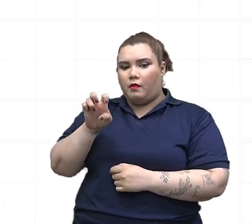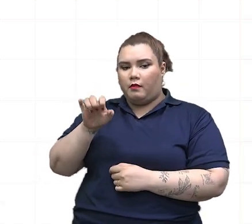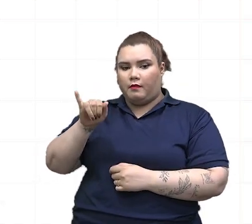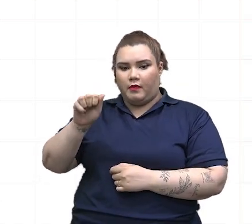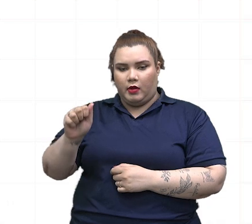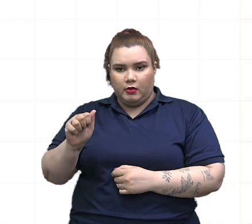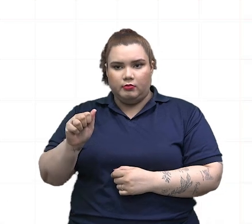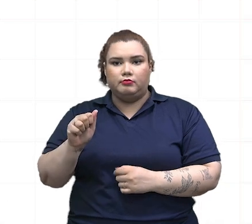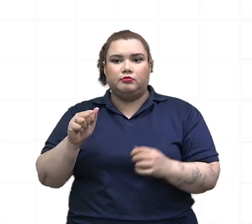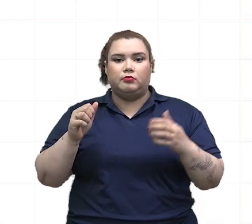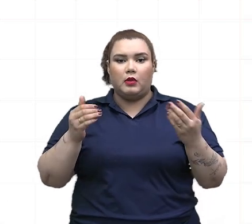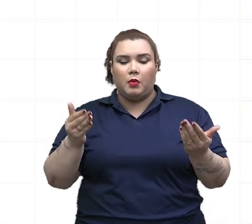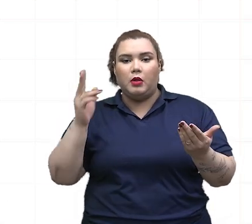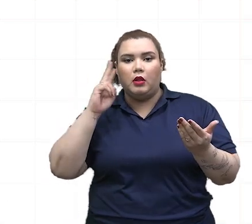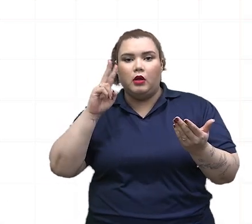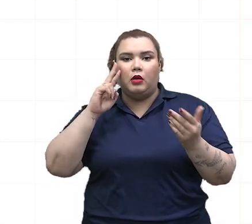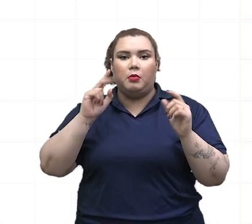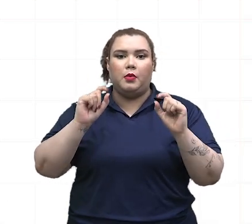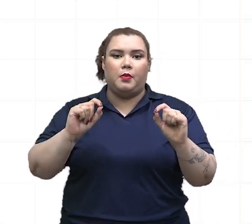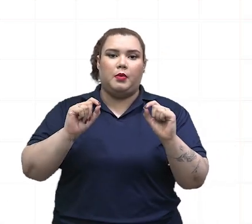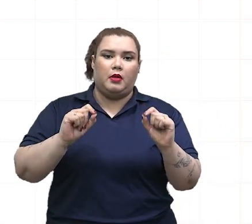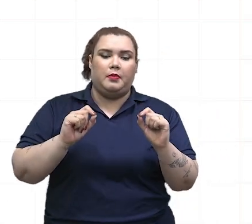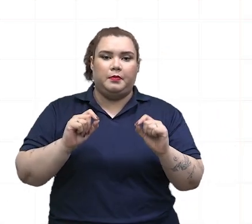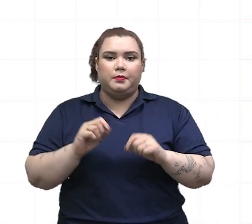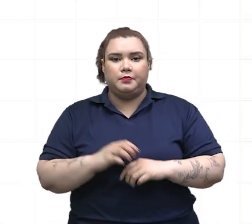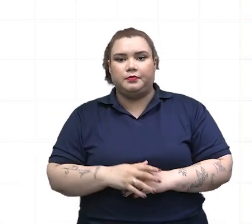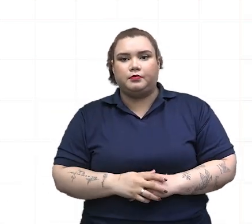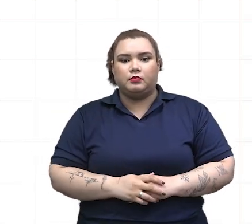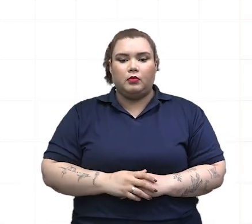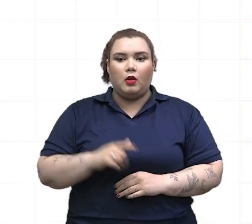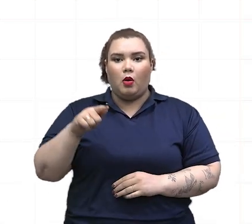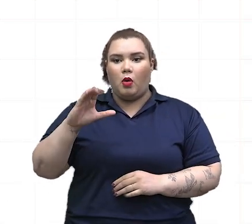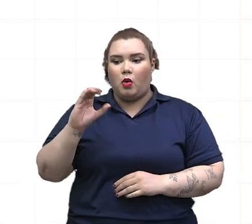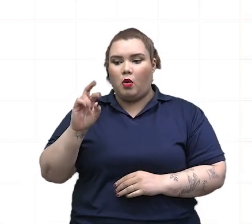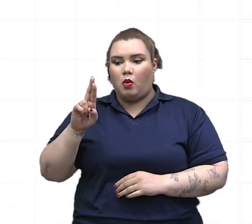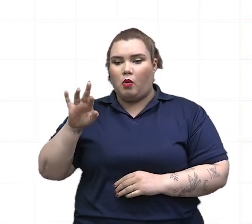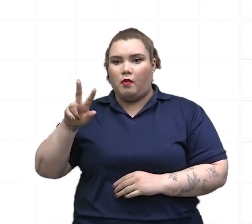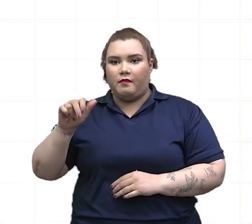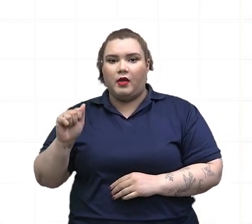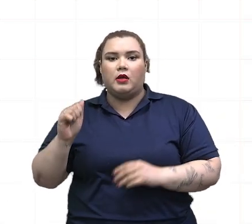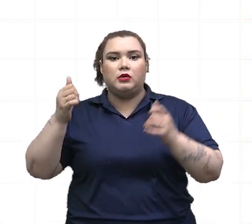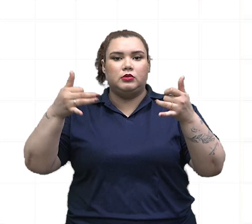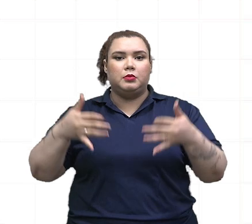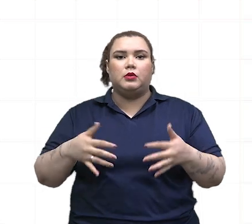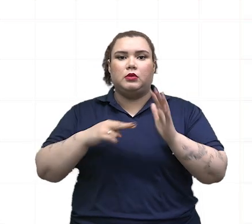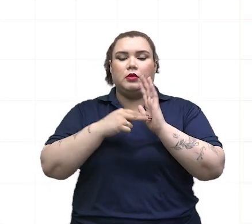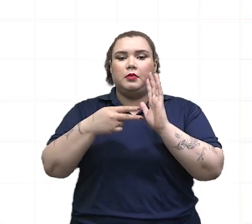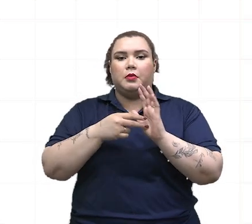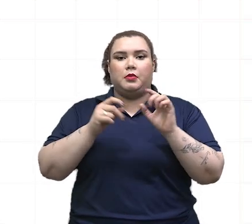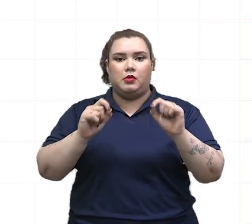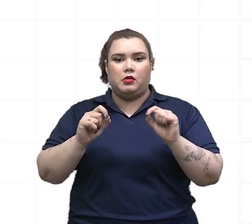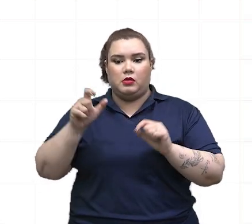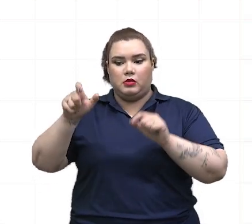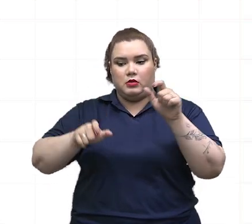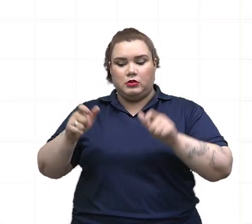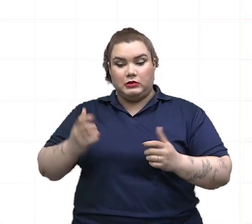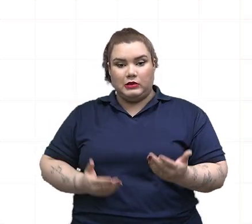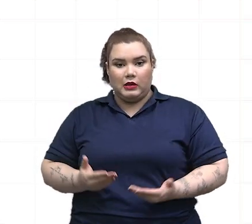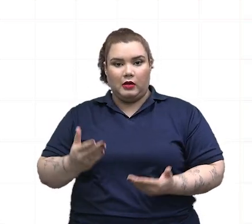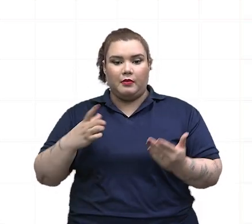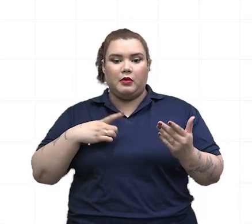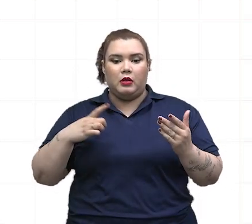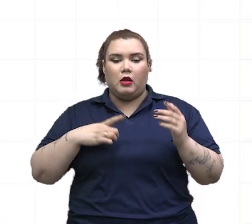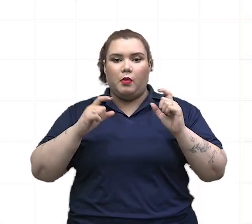lembra, não é mesmo, que os servos, já que eles estão presos, então, a essa terra que pertence a um senhor, eles precisam,